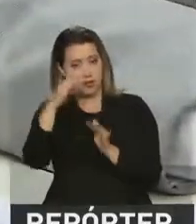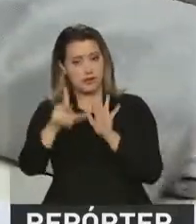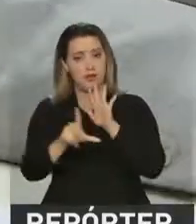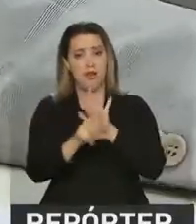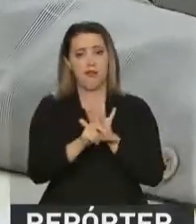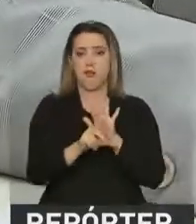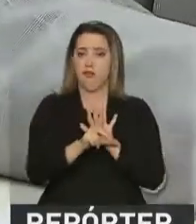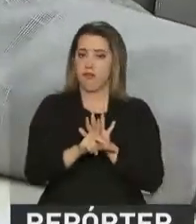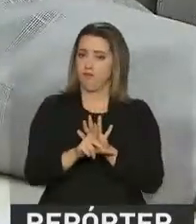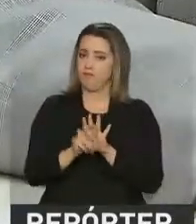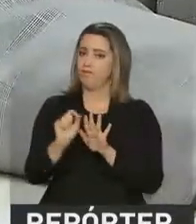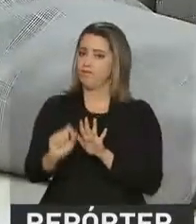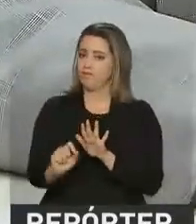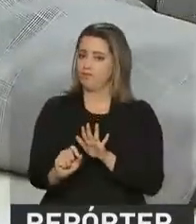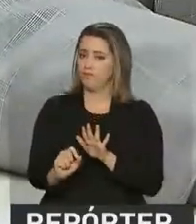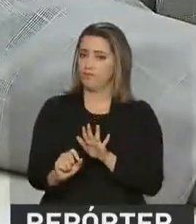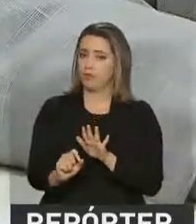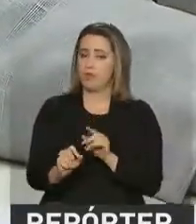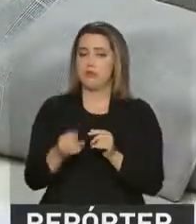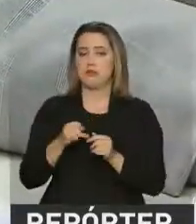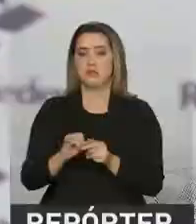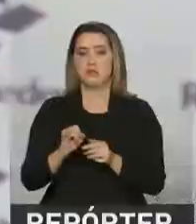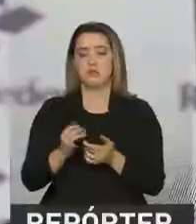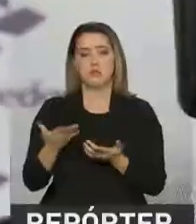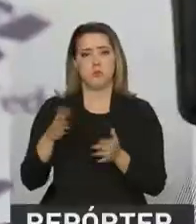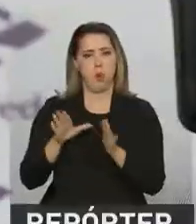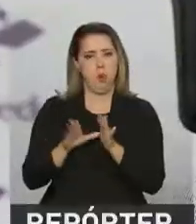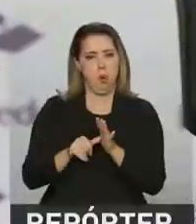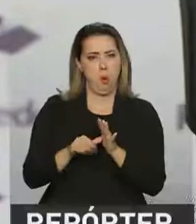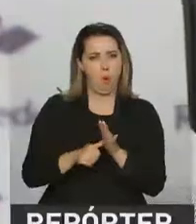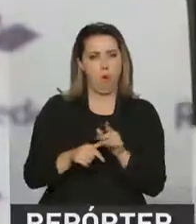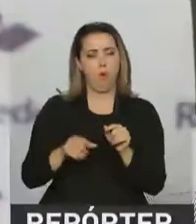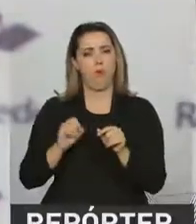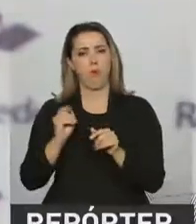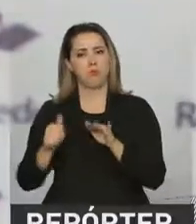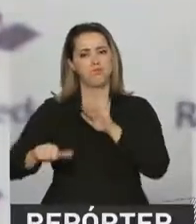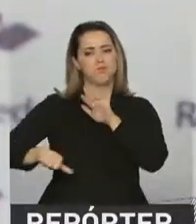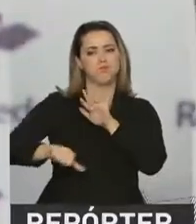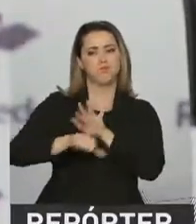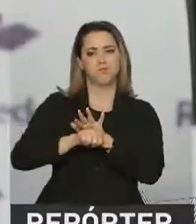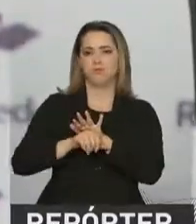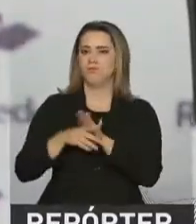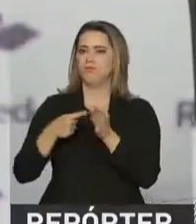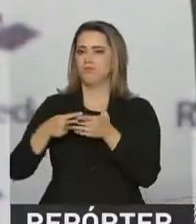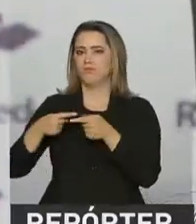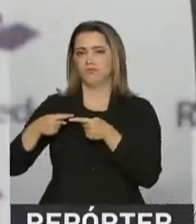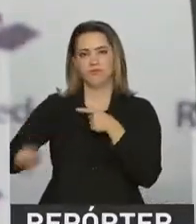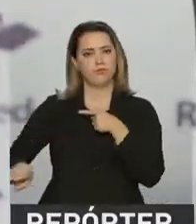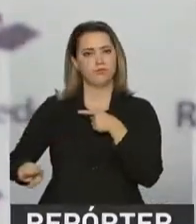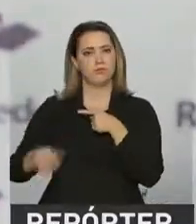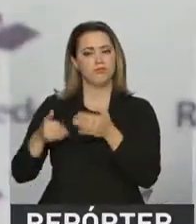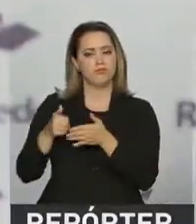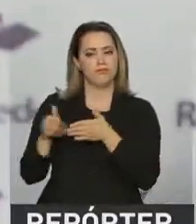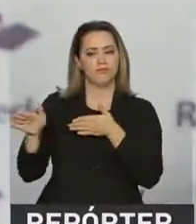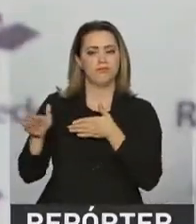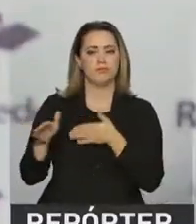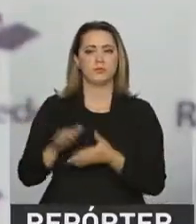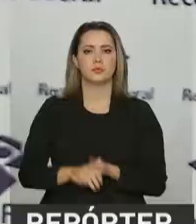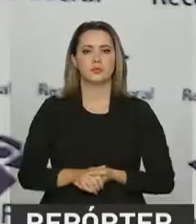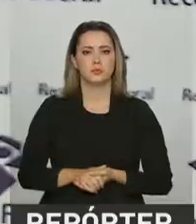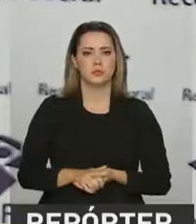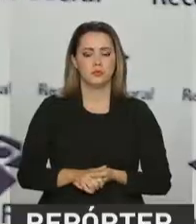obtidos em atividades regulares quem não estiver dentro dos critérios poderá ser excluído do